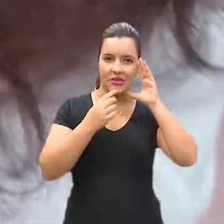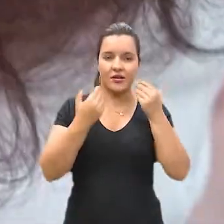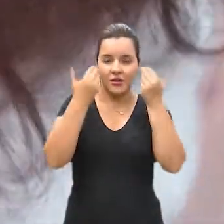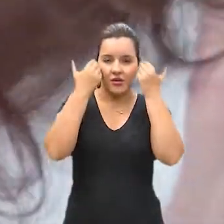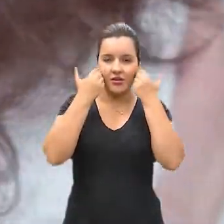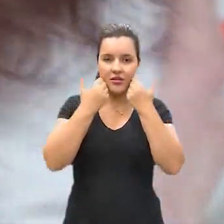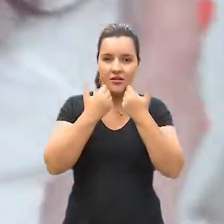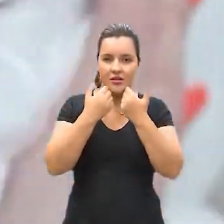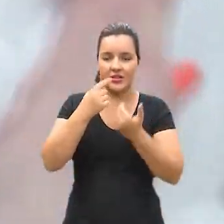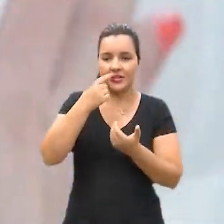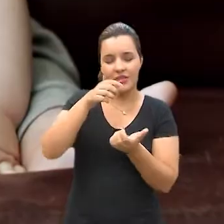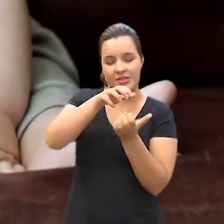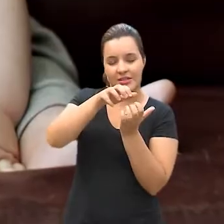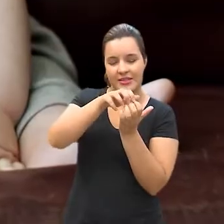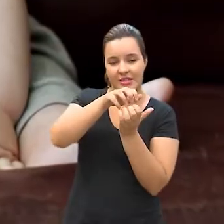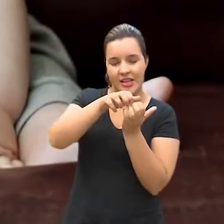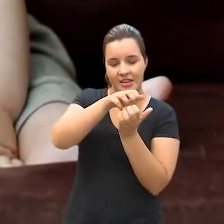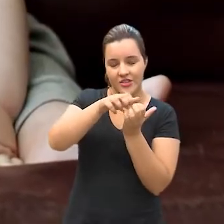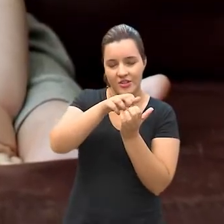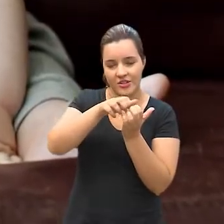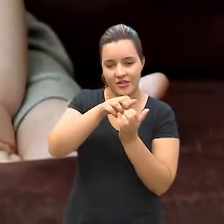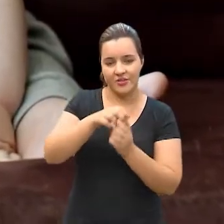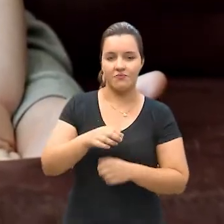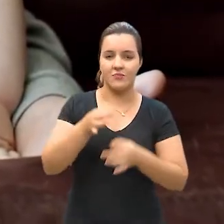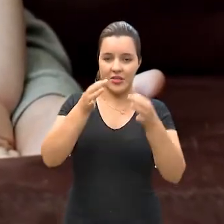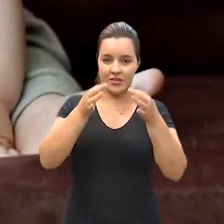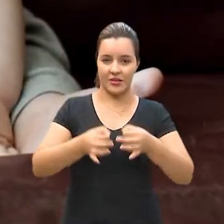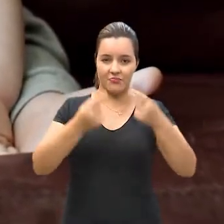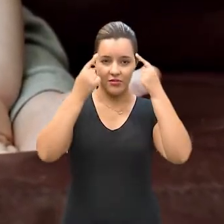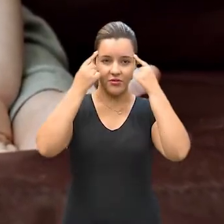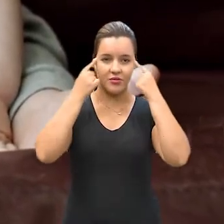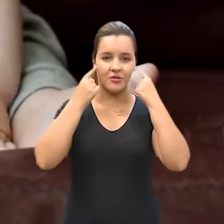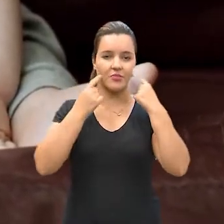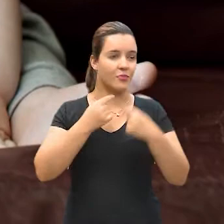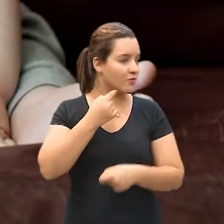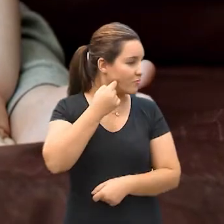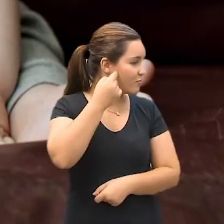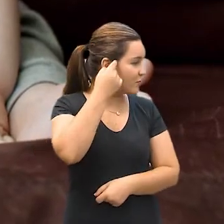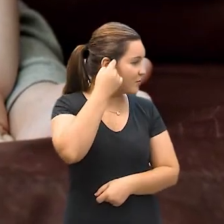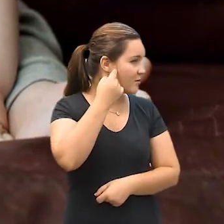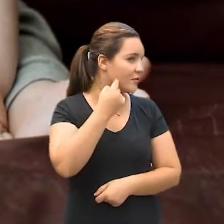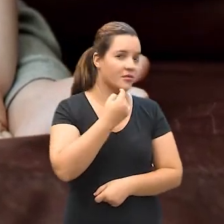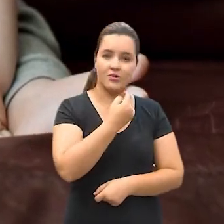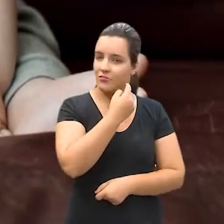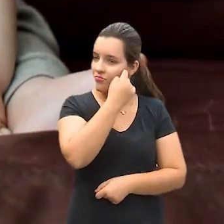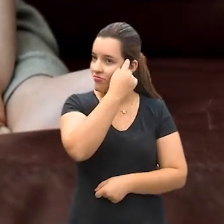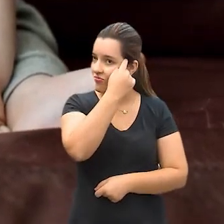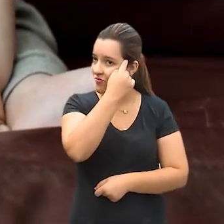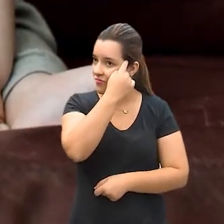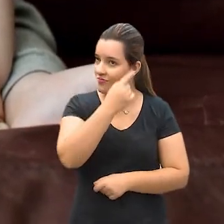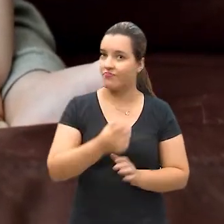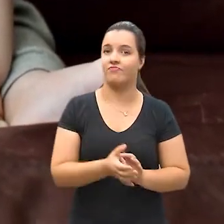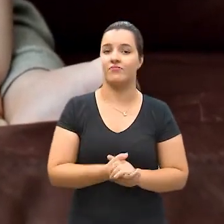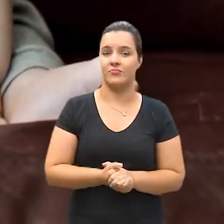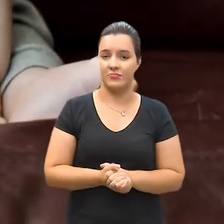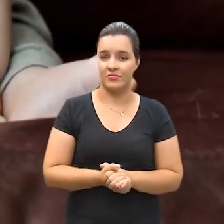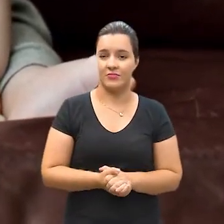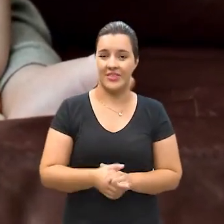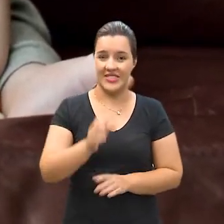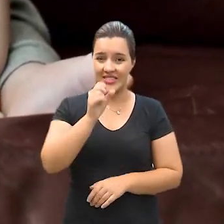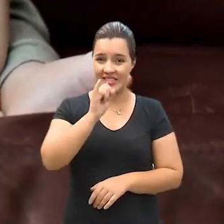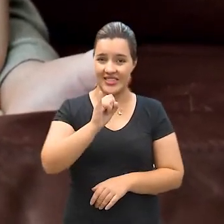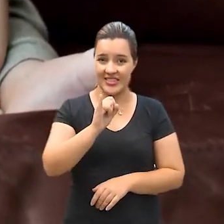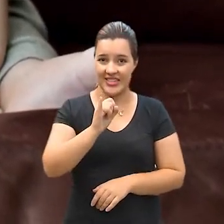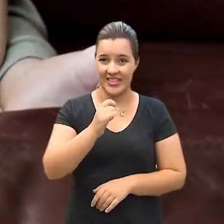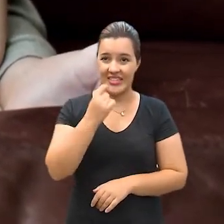a relação dos dentes, a articulação que tem perto aqui do ouvido, tudo é influenciado por esse má